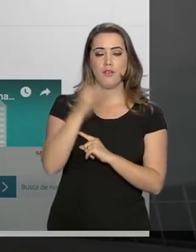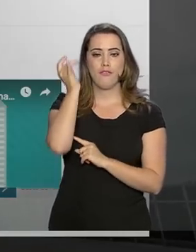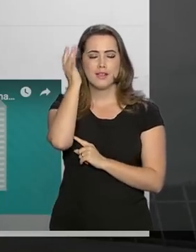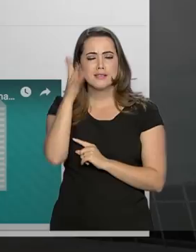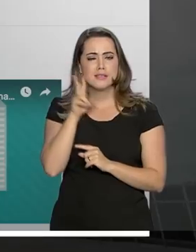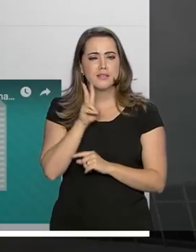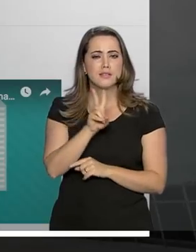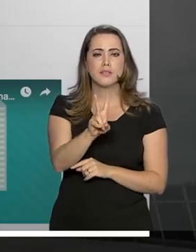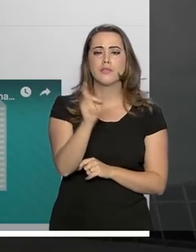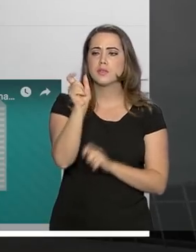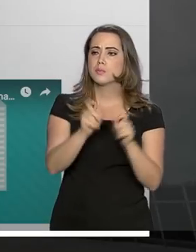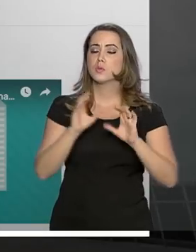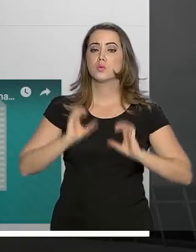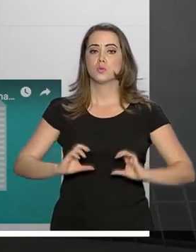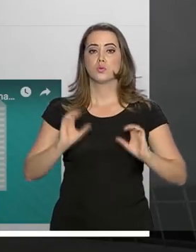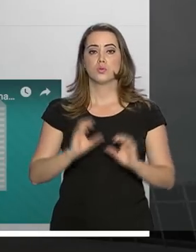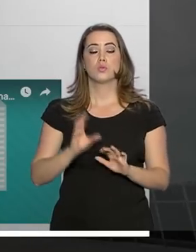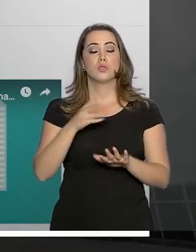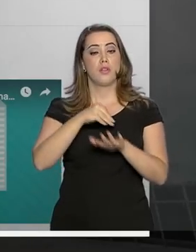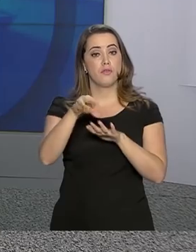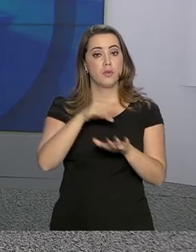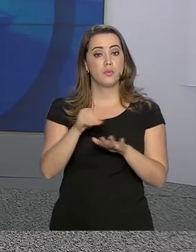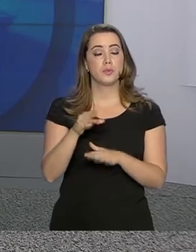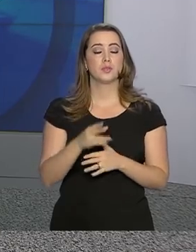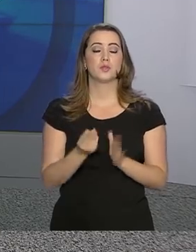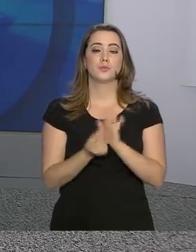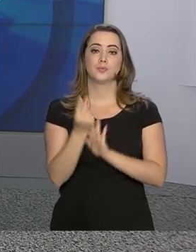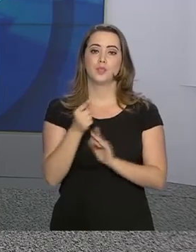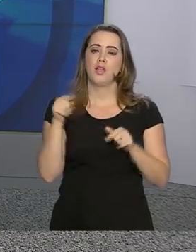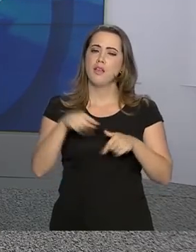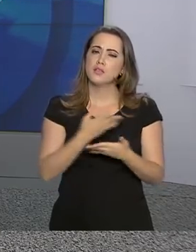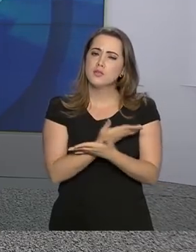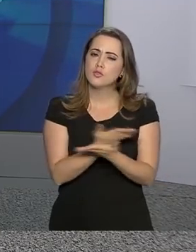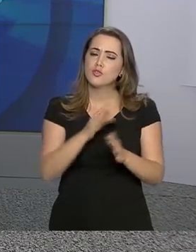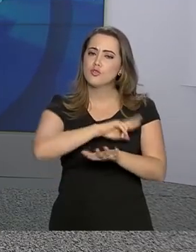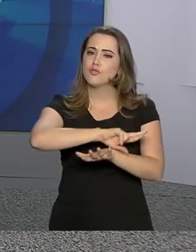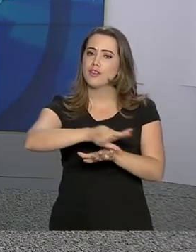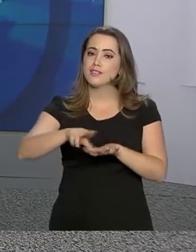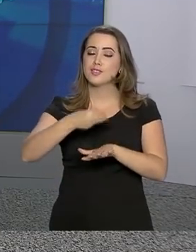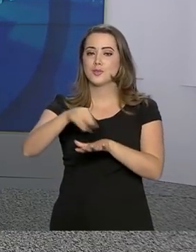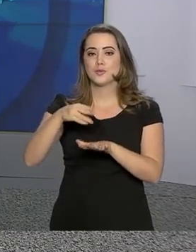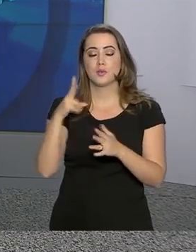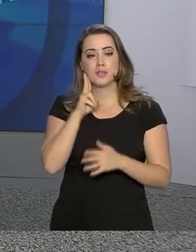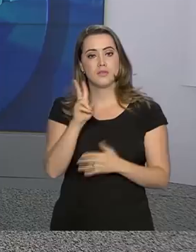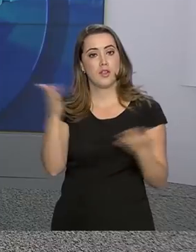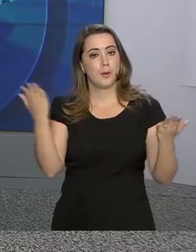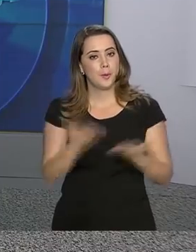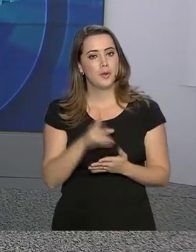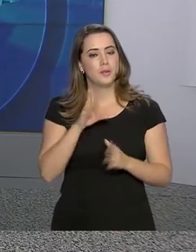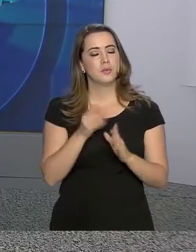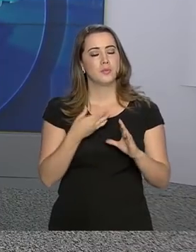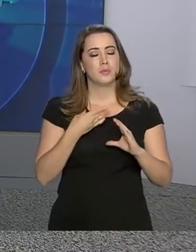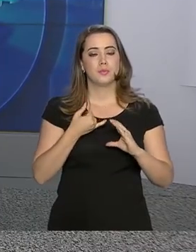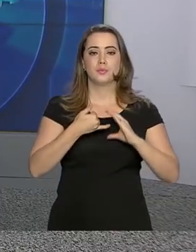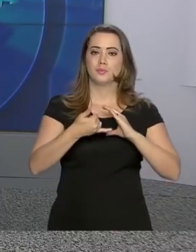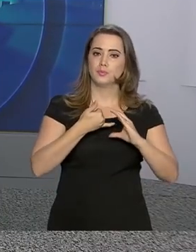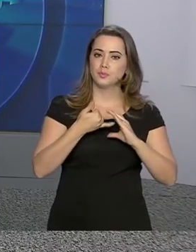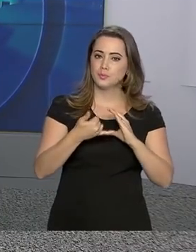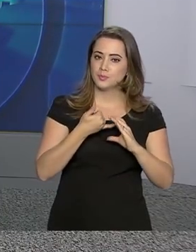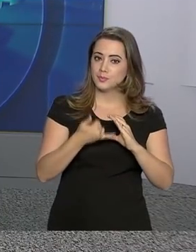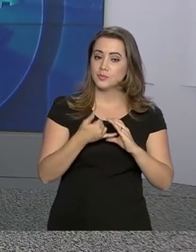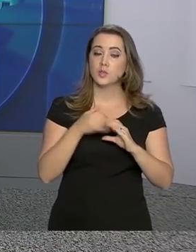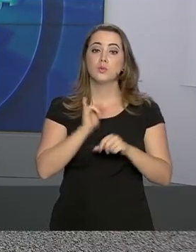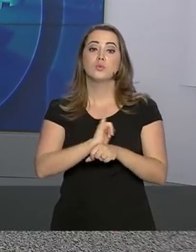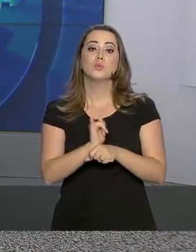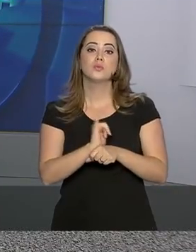facilita o acesso do cidadão a dados financeiros. Essas e outras notícias você acompanha agora e para participar basta acessar o Bate